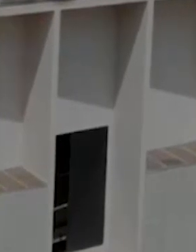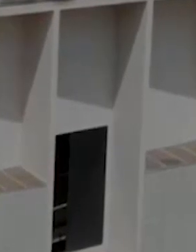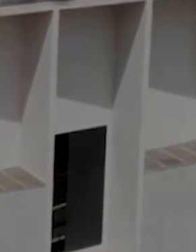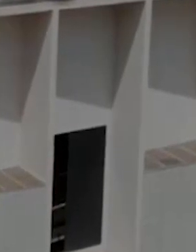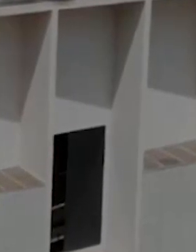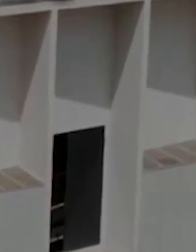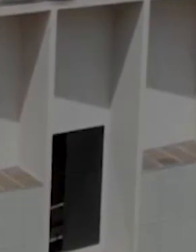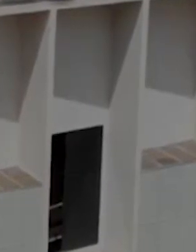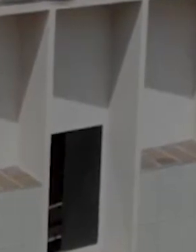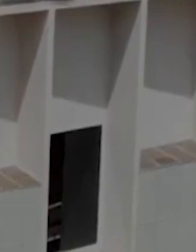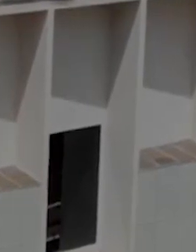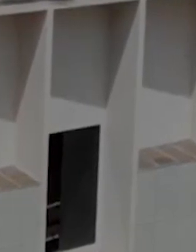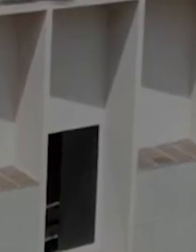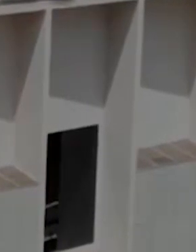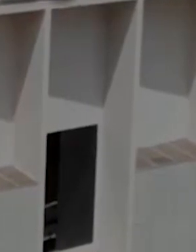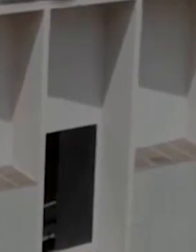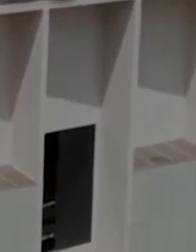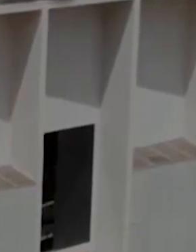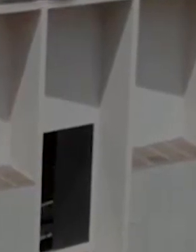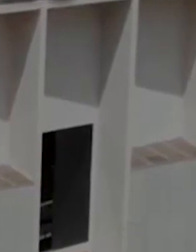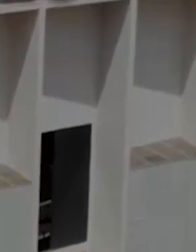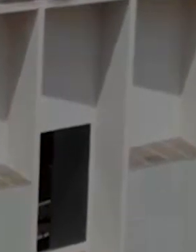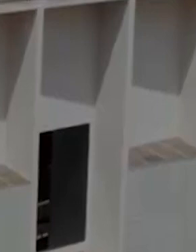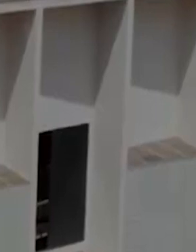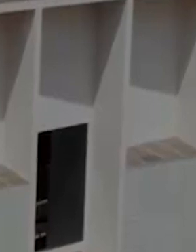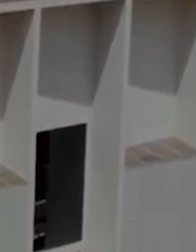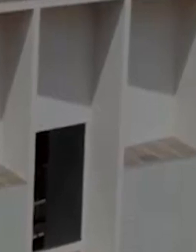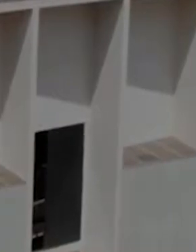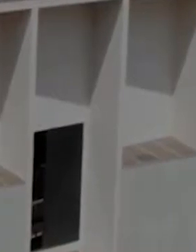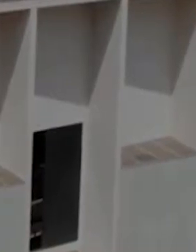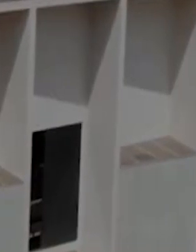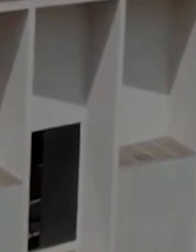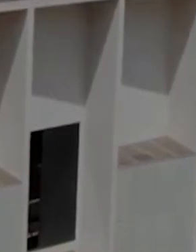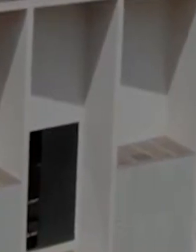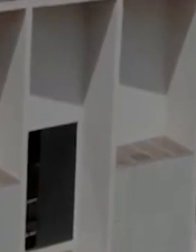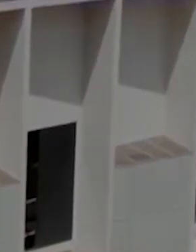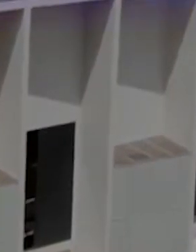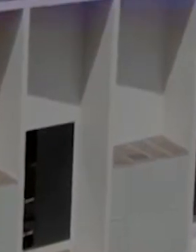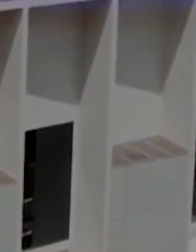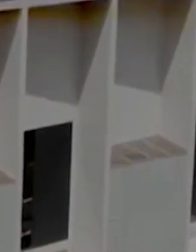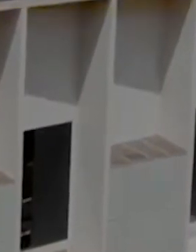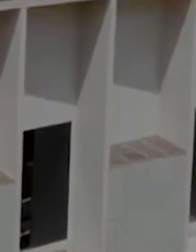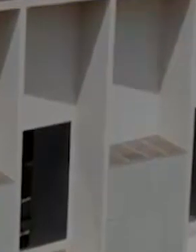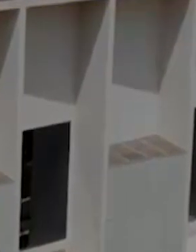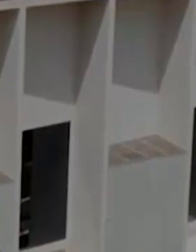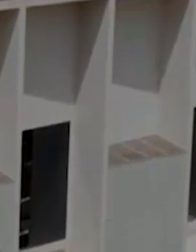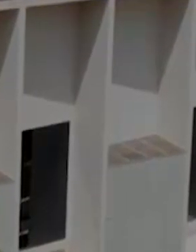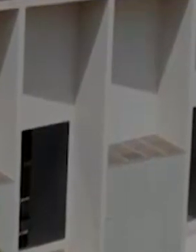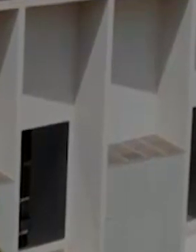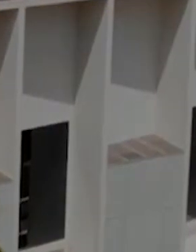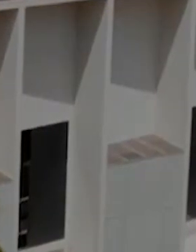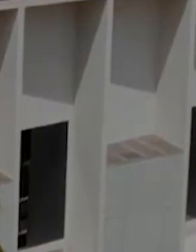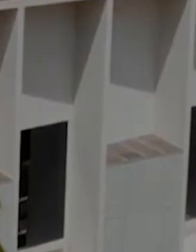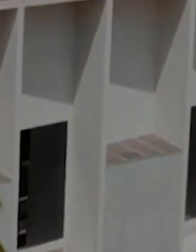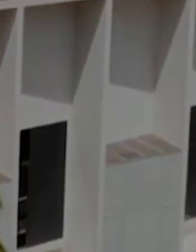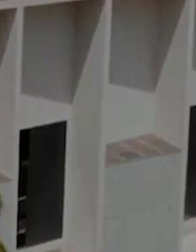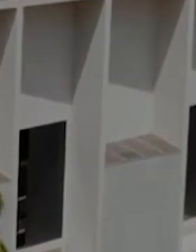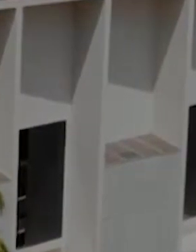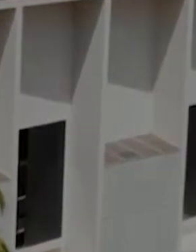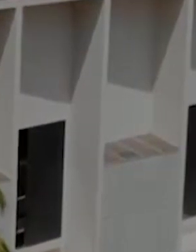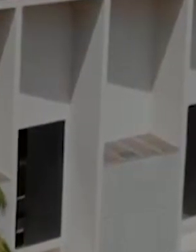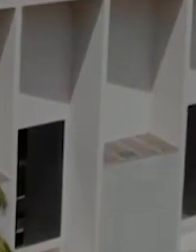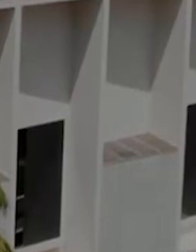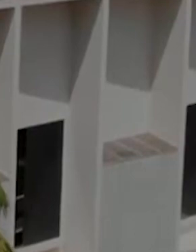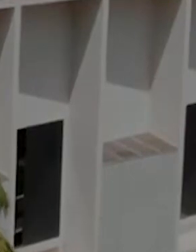final do culto no Ponte de Integração. Participe! Estão abertas as inscrições para o Dia das Crianças